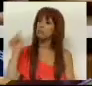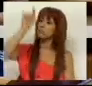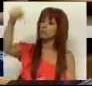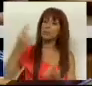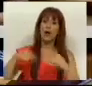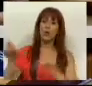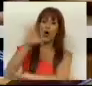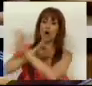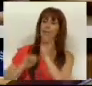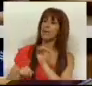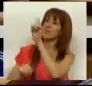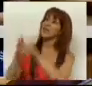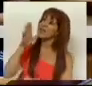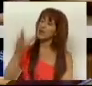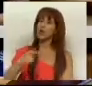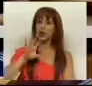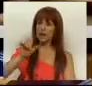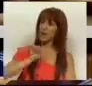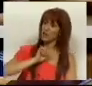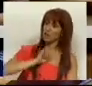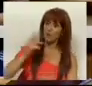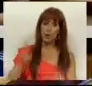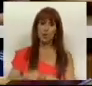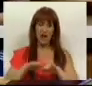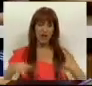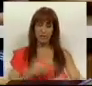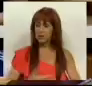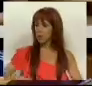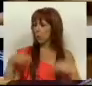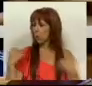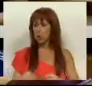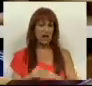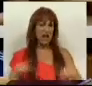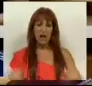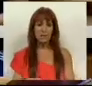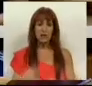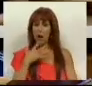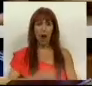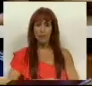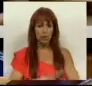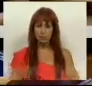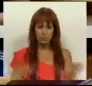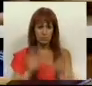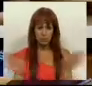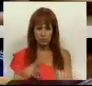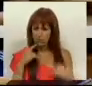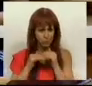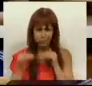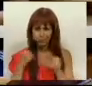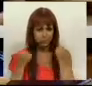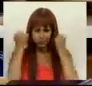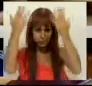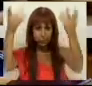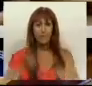chegasse ao Conselho Europeu e dissesse: no meu país os níveis de desemprego atingiram níveis absolutamente